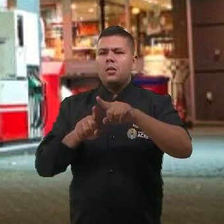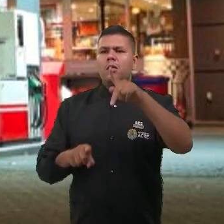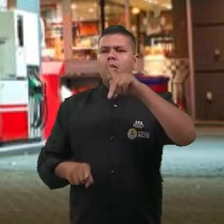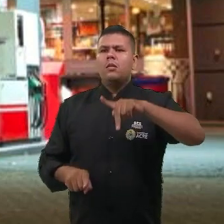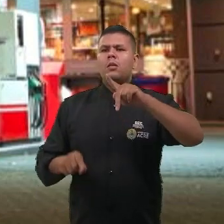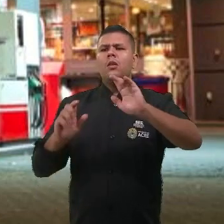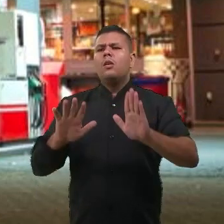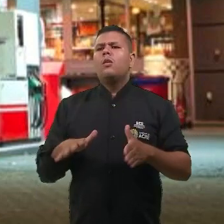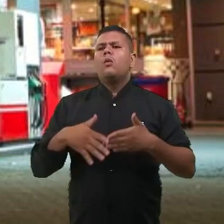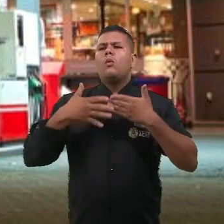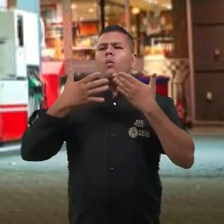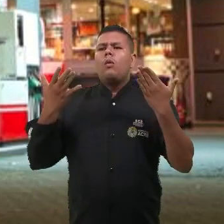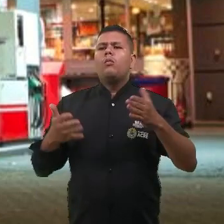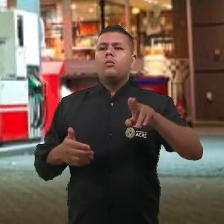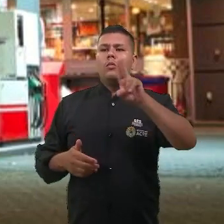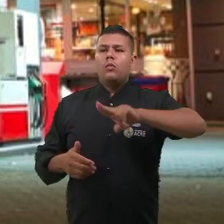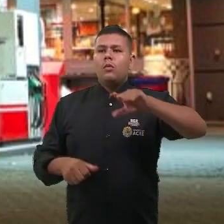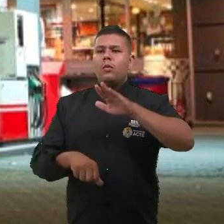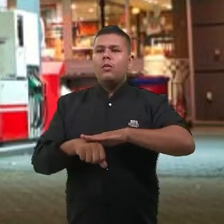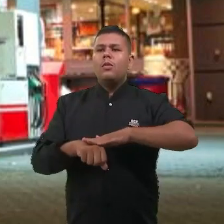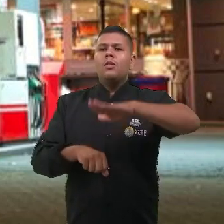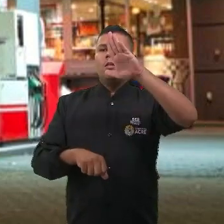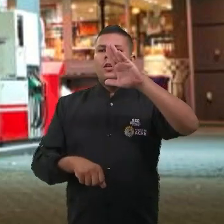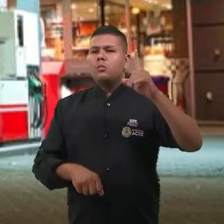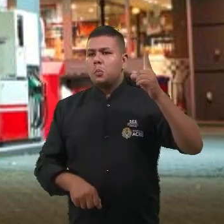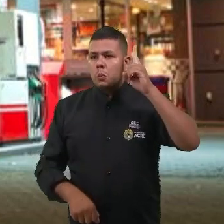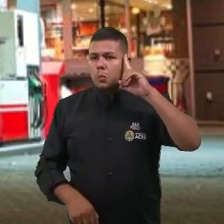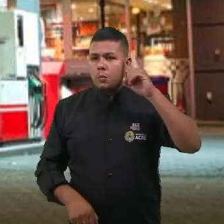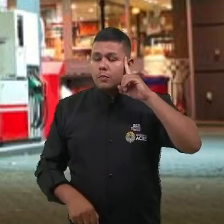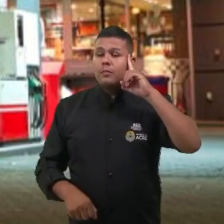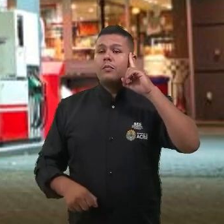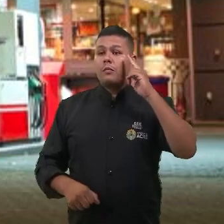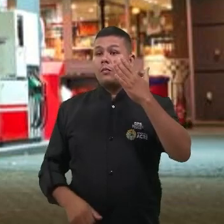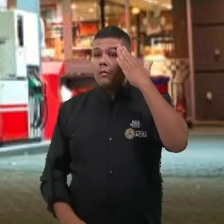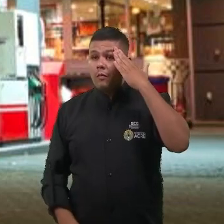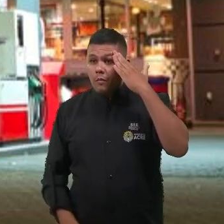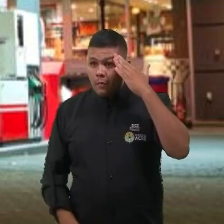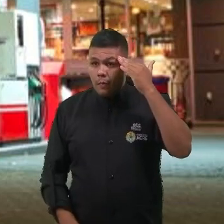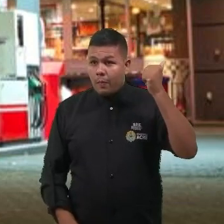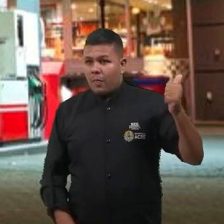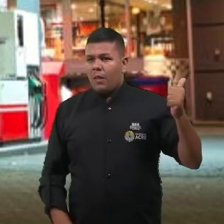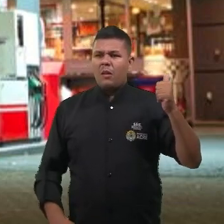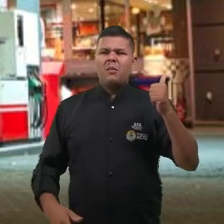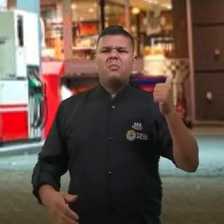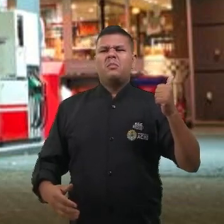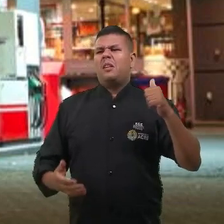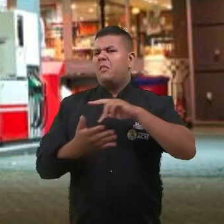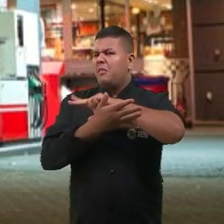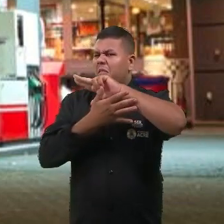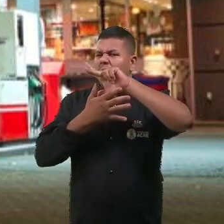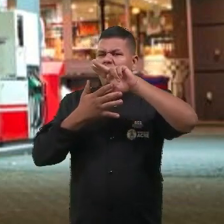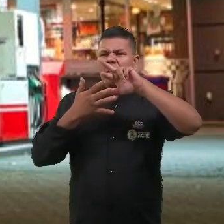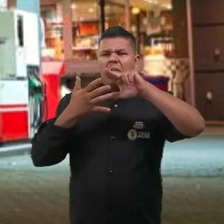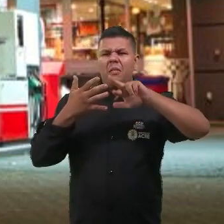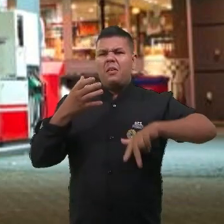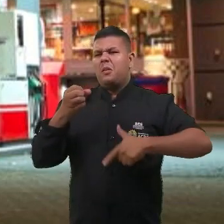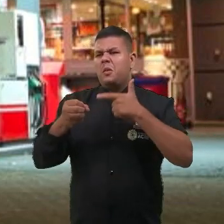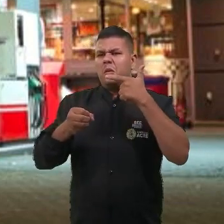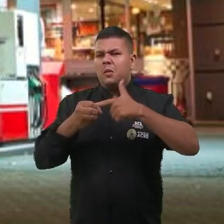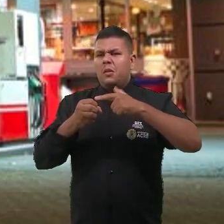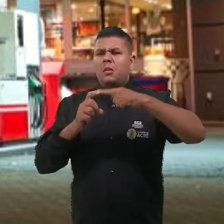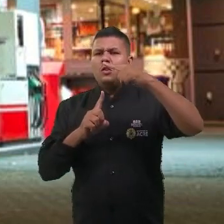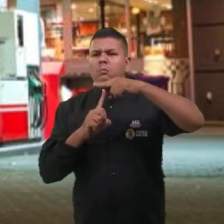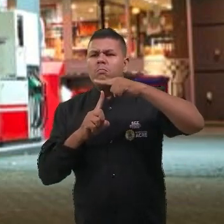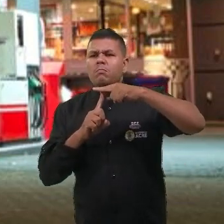Quais combustíveis nós mais utilizamos no nosso dia a dia? Bom, nós sabemos que a lista ela é enorme, existem vários tipos de